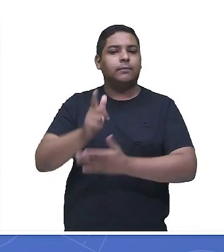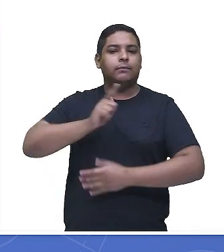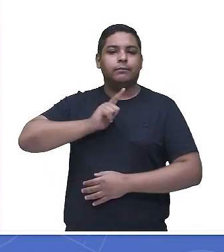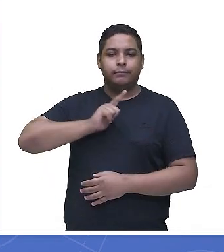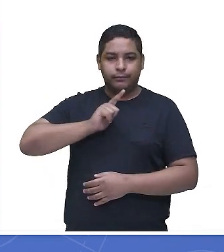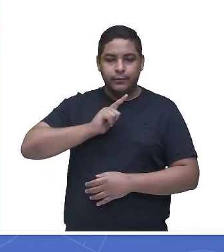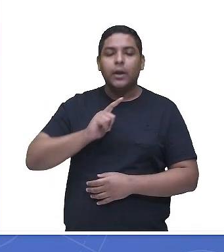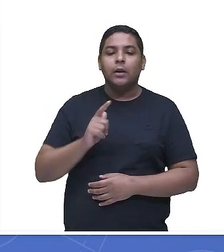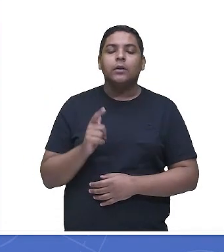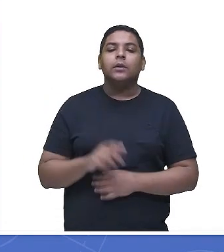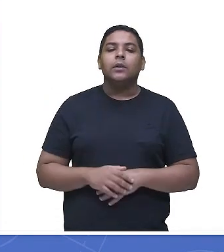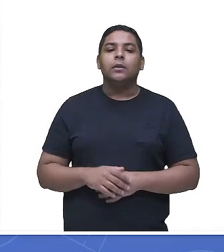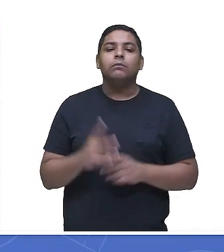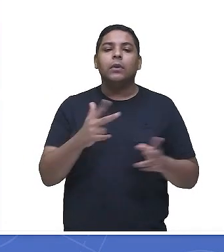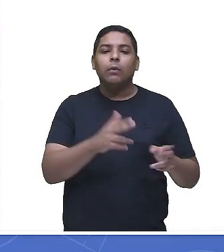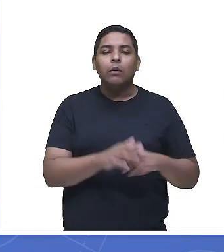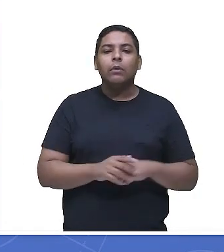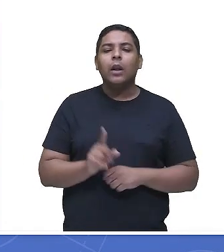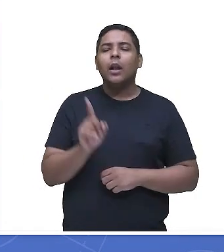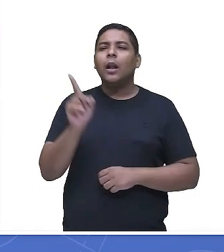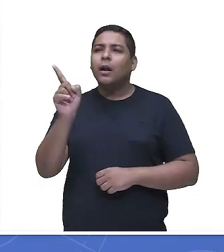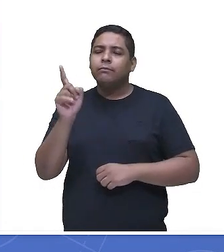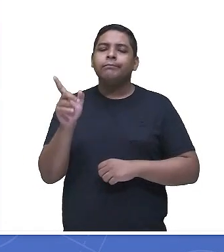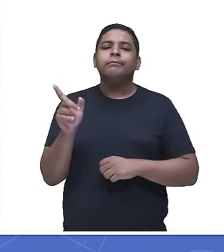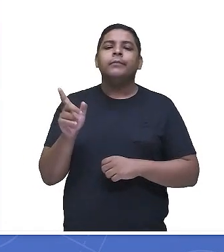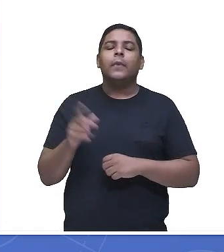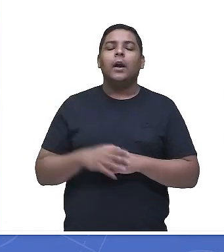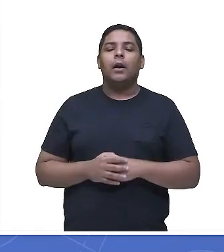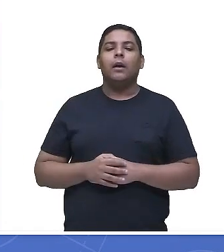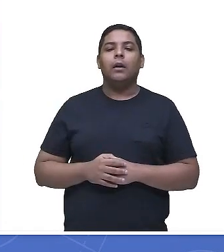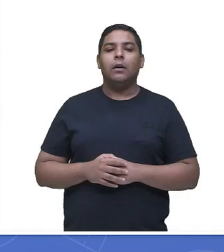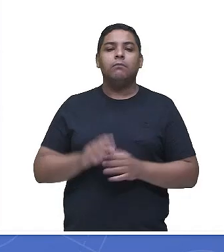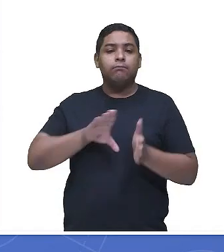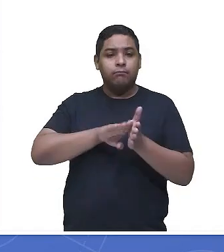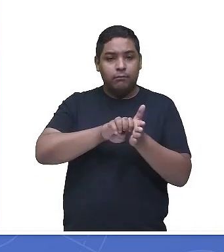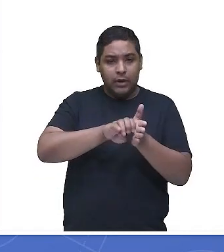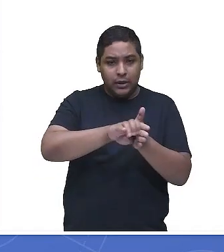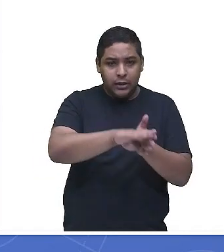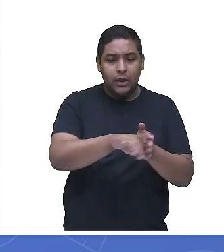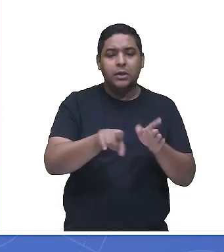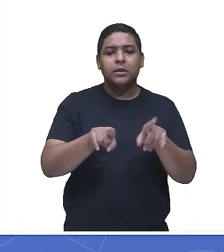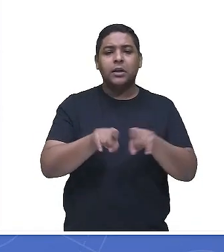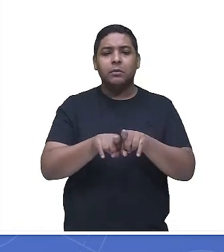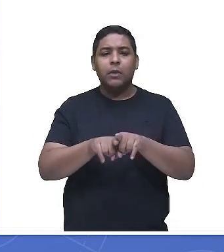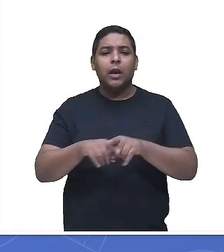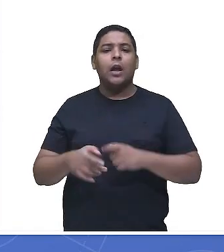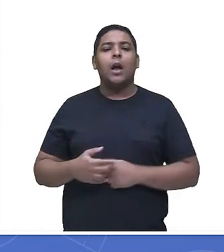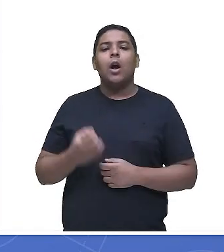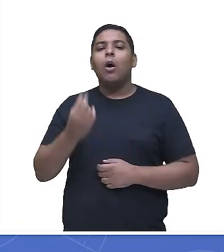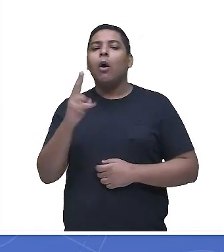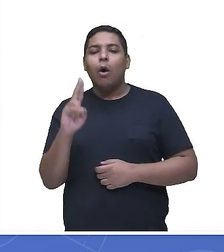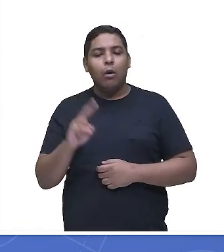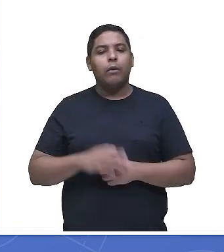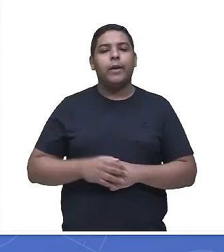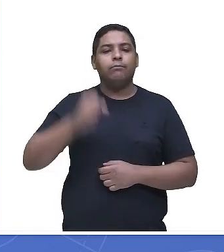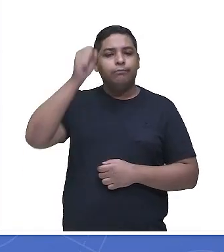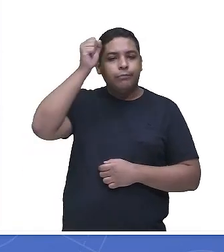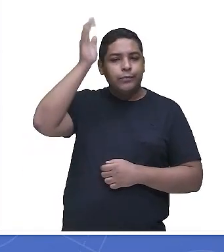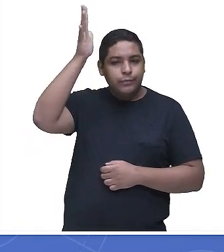Então, desde lá de uma bactéria até um animal bem grande, rinoceronte, majubarte, eles vão